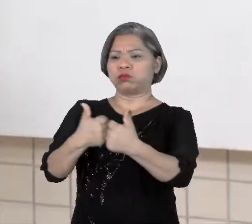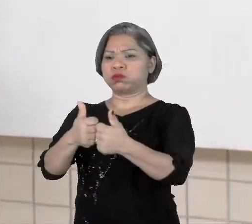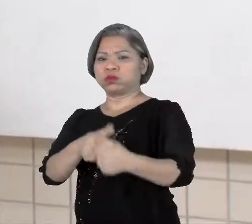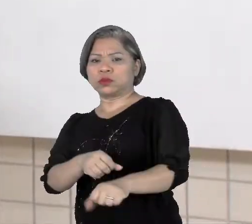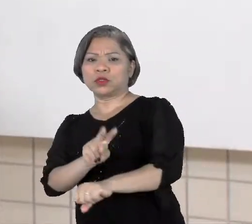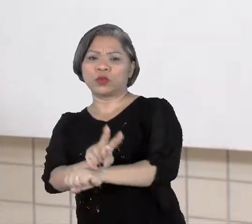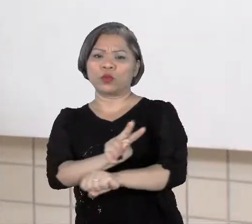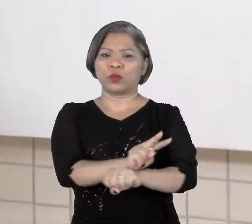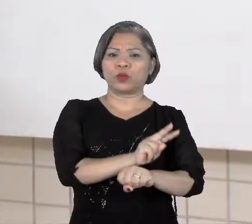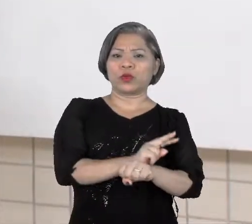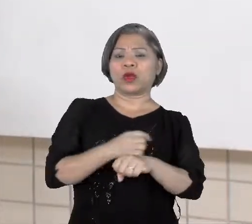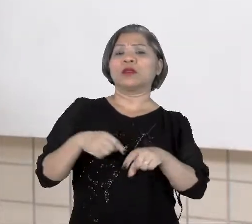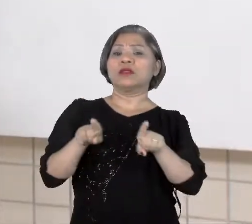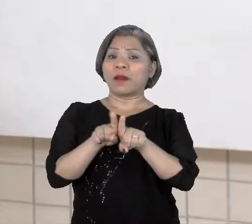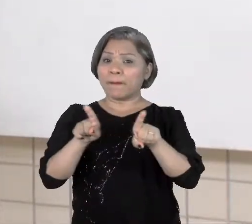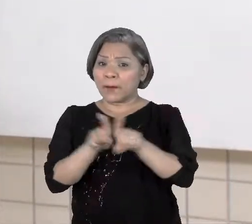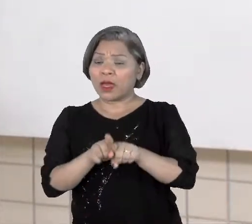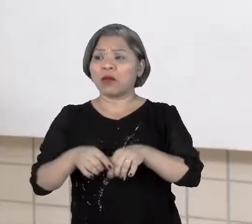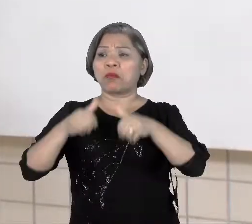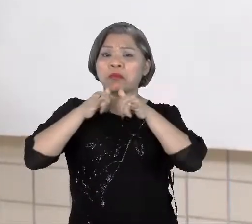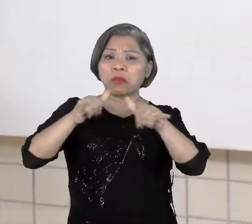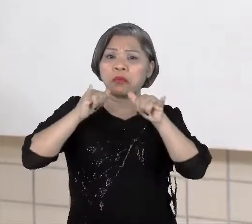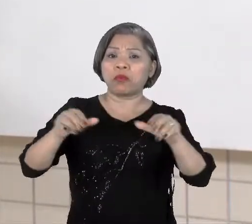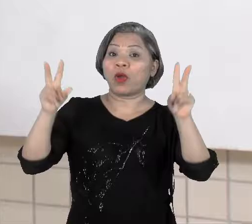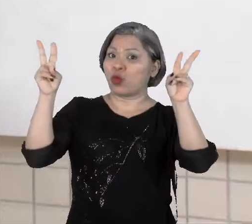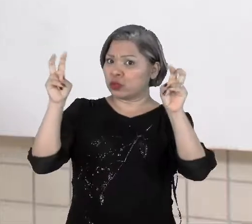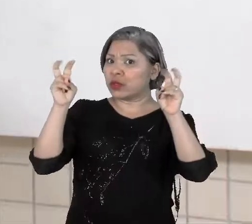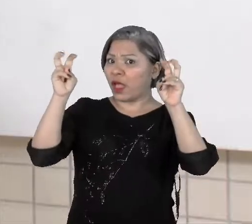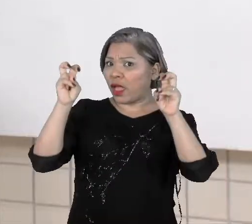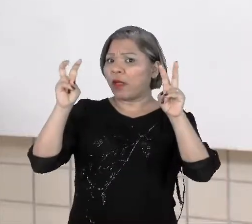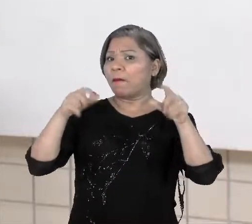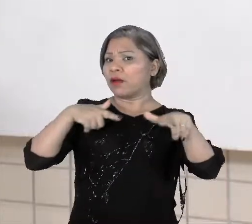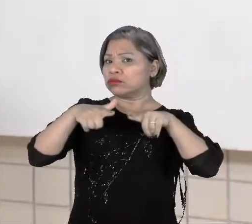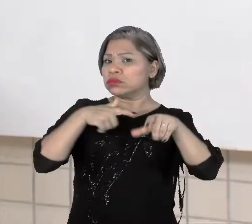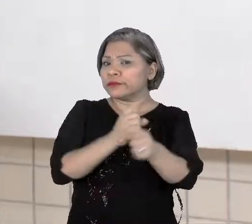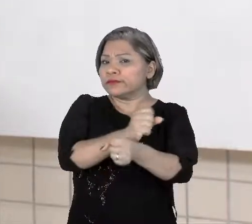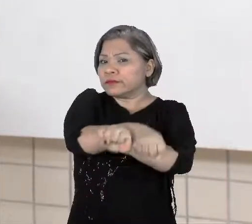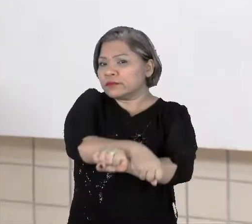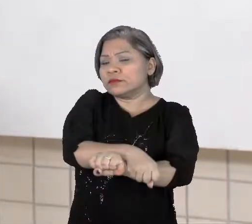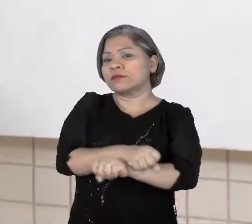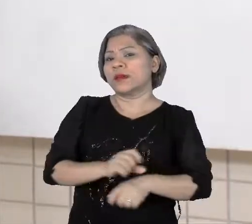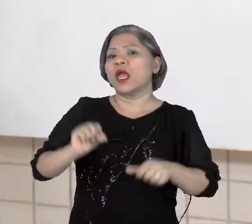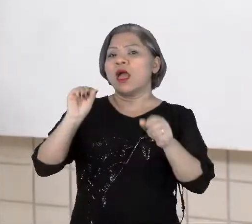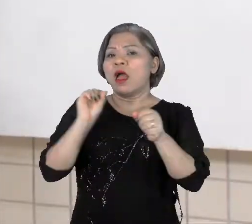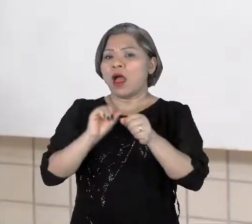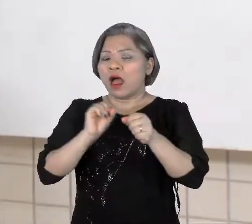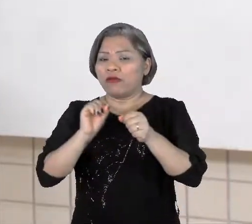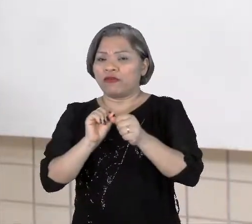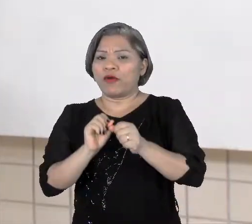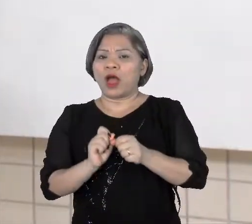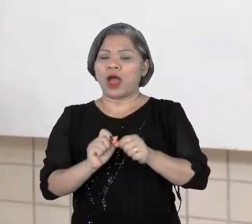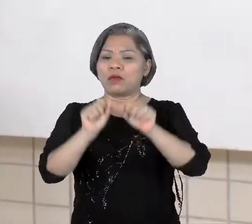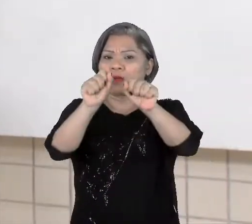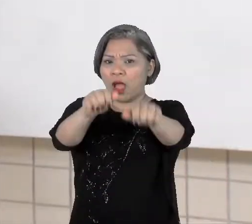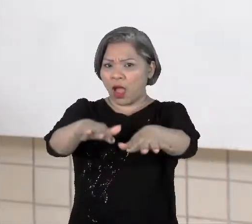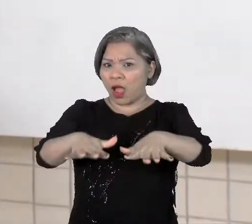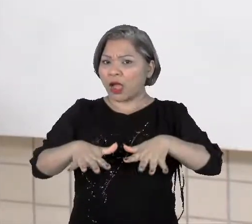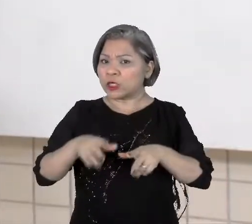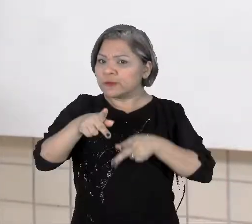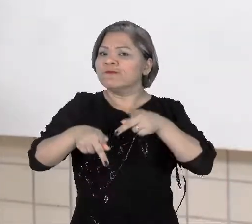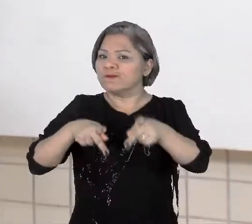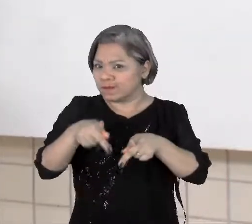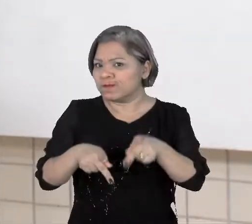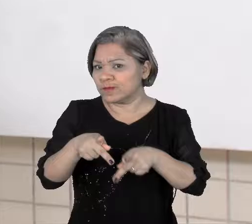ao tema, ao trabalho escravo no estado de Tocantins, tá? Então eles fazem essas audiências públicas também para tratar sobre um assunto que é um assunto muito